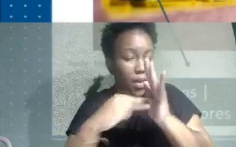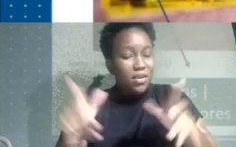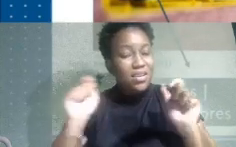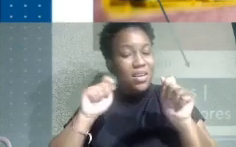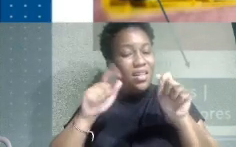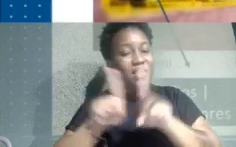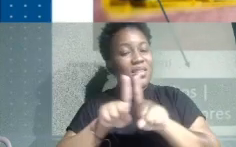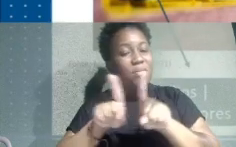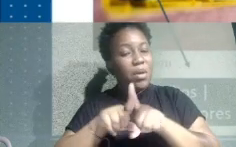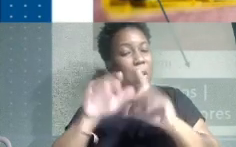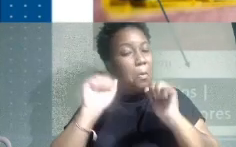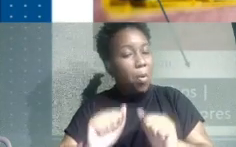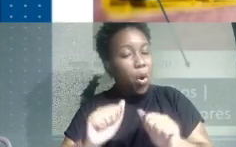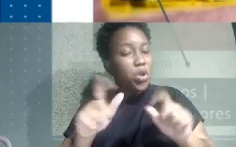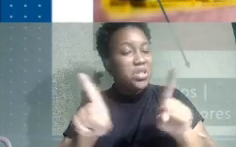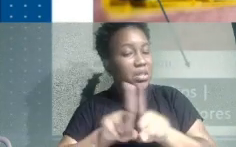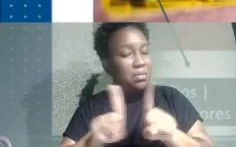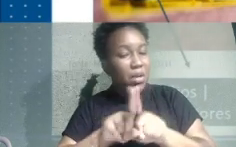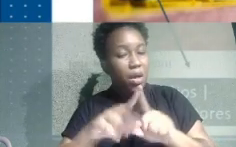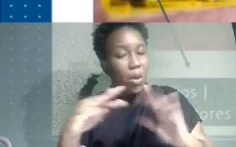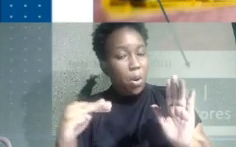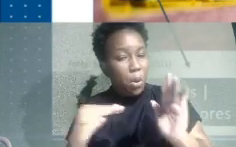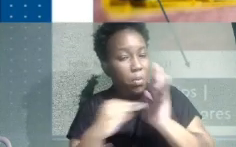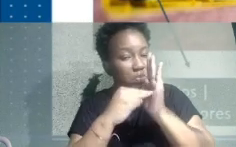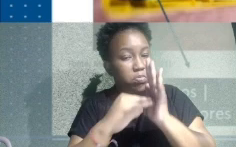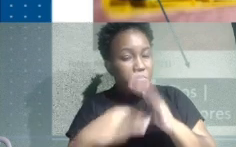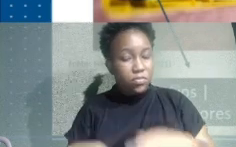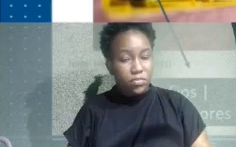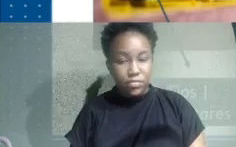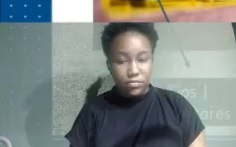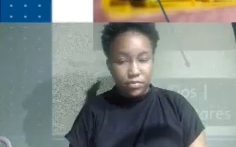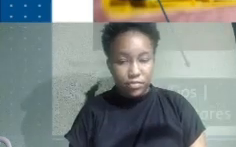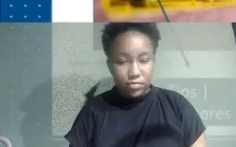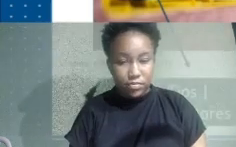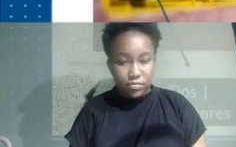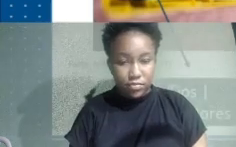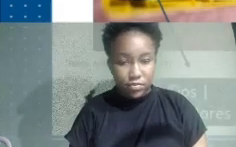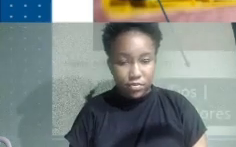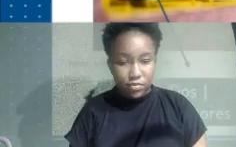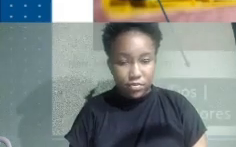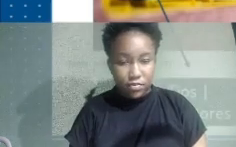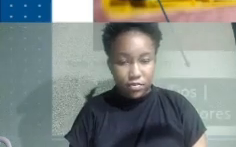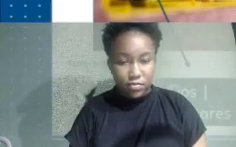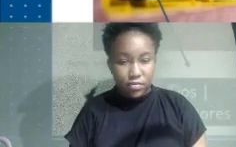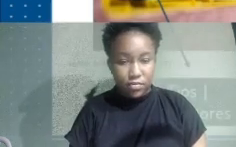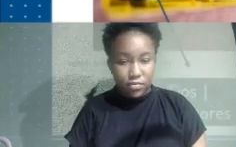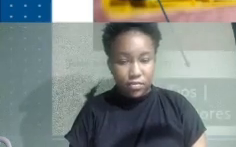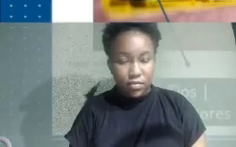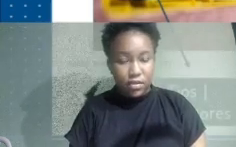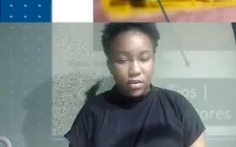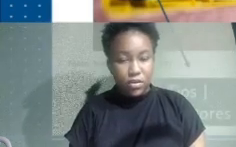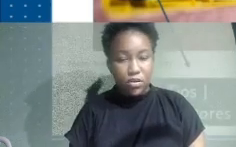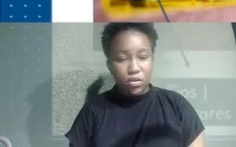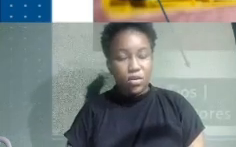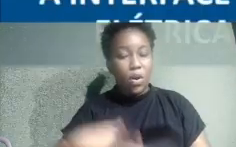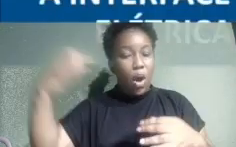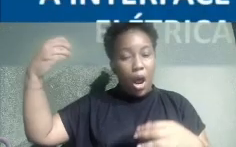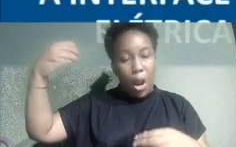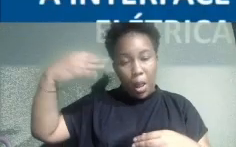um interruptor, tá bom? Poderia ter também, no caso, se fosse no teto, um ponto que fosse alimentar diretamente uma